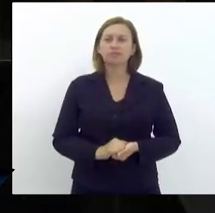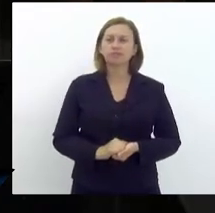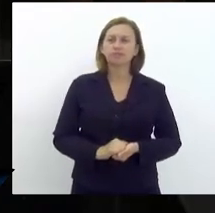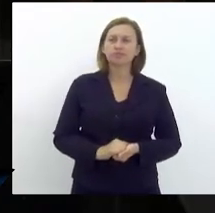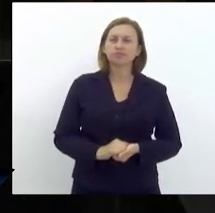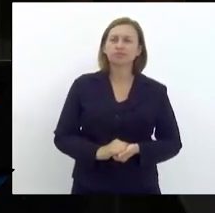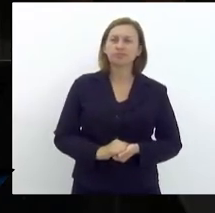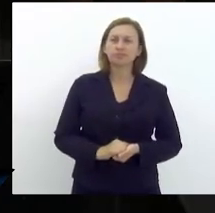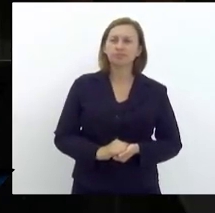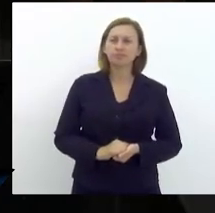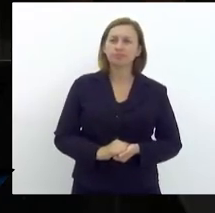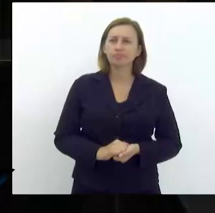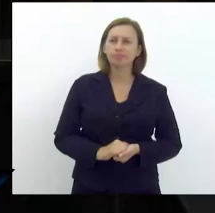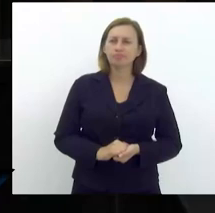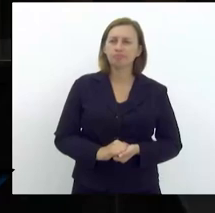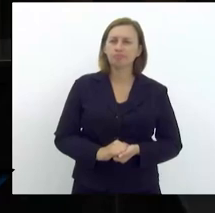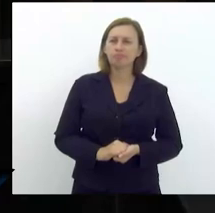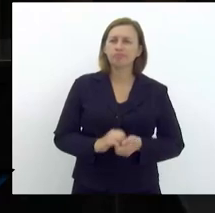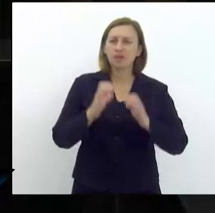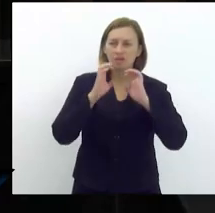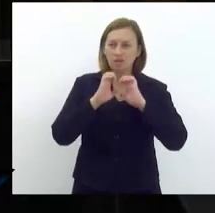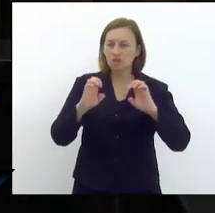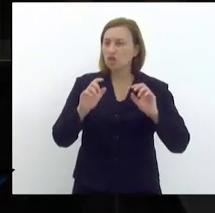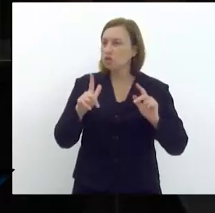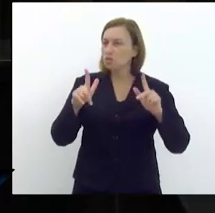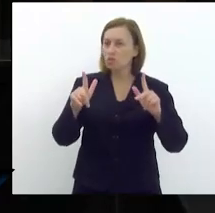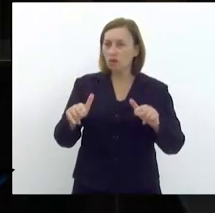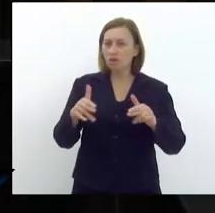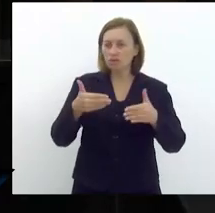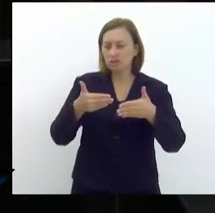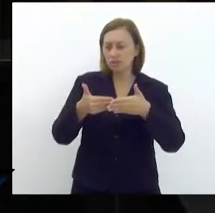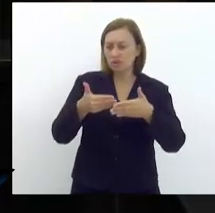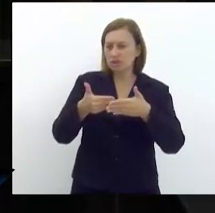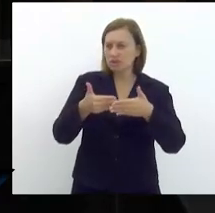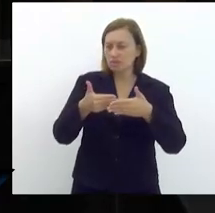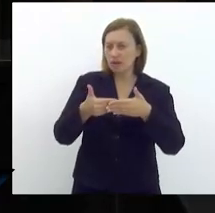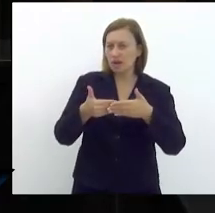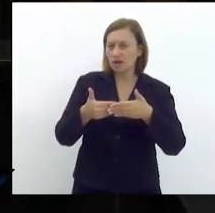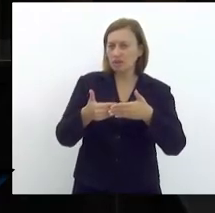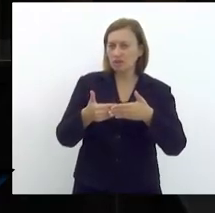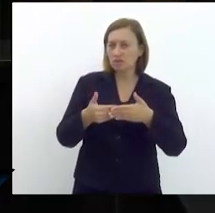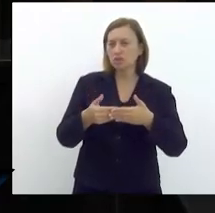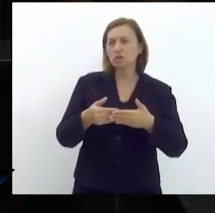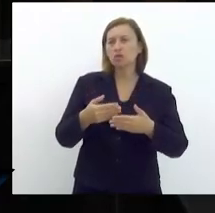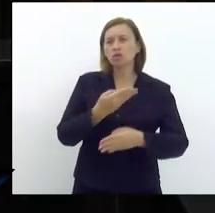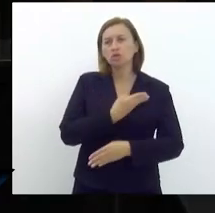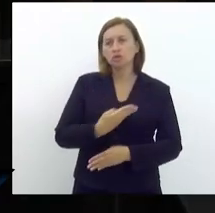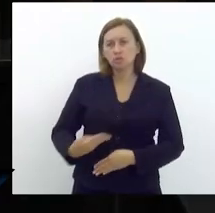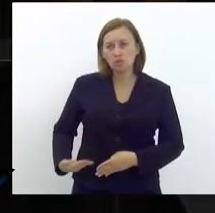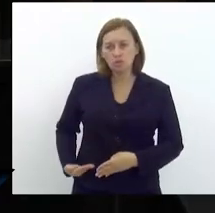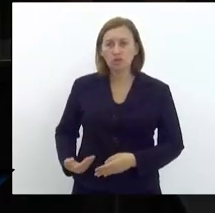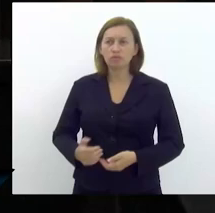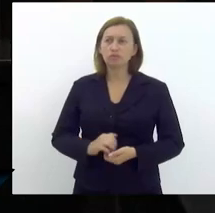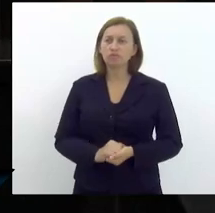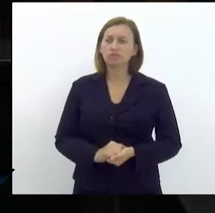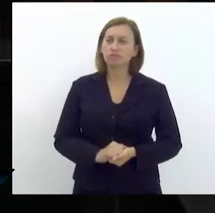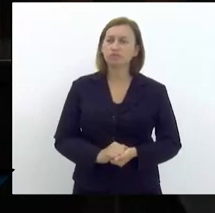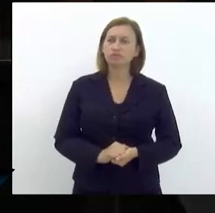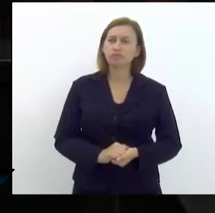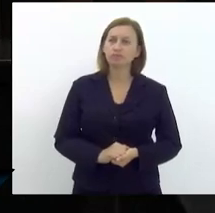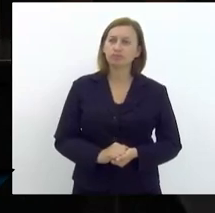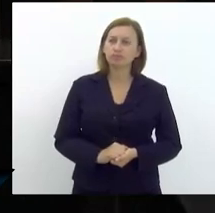nos mesmos Evangelhos se aproximaram muito do governo de exceção